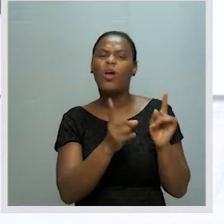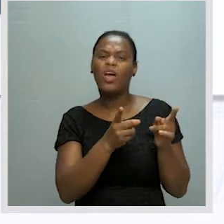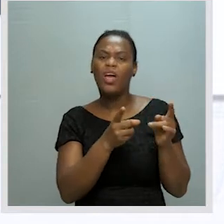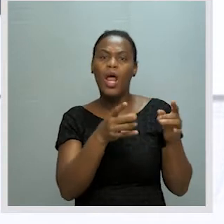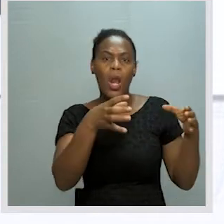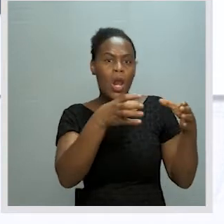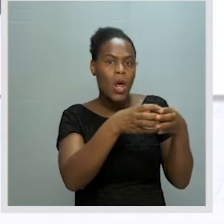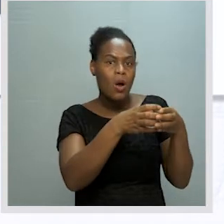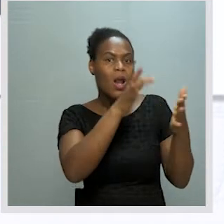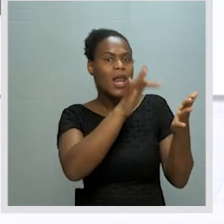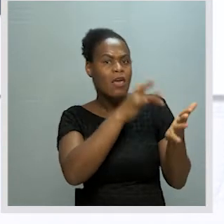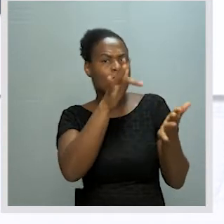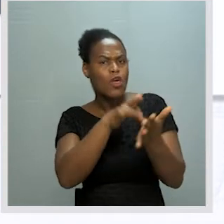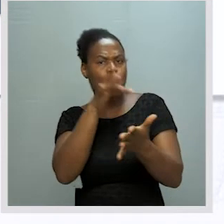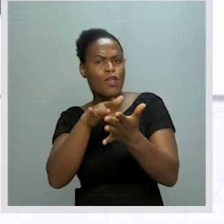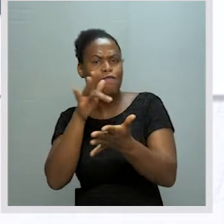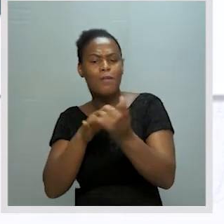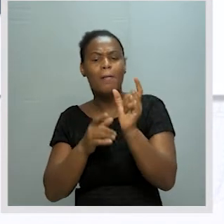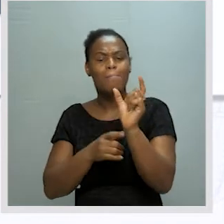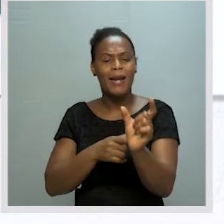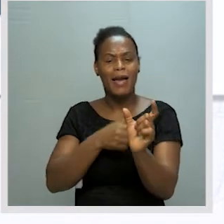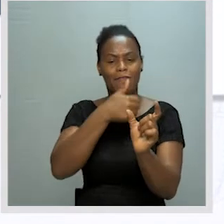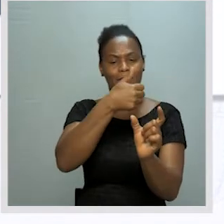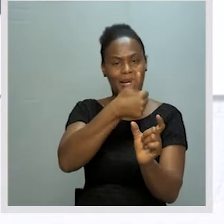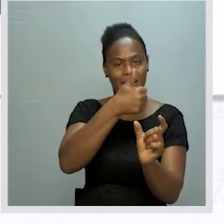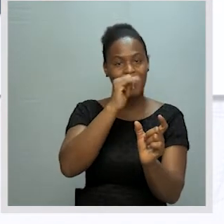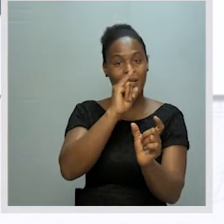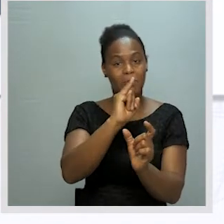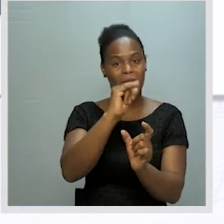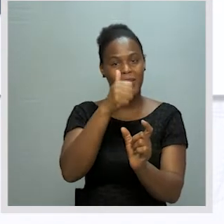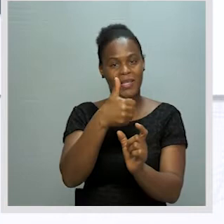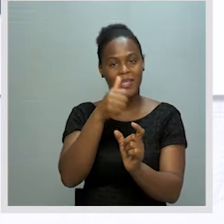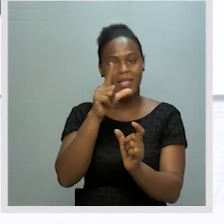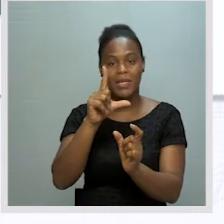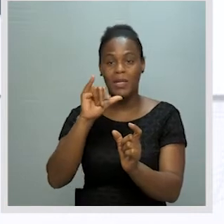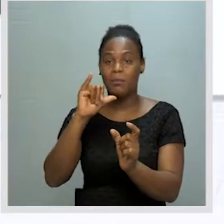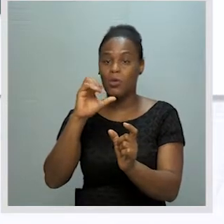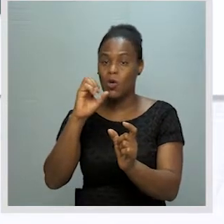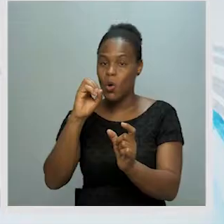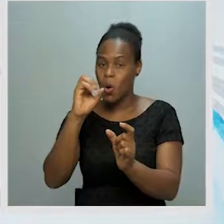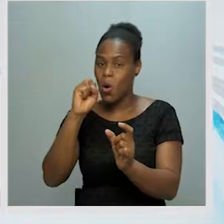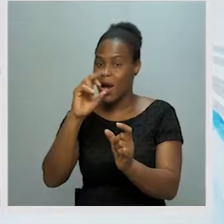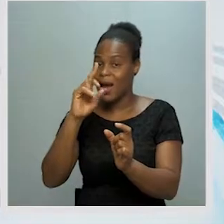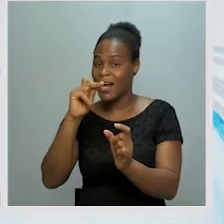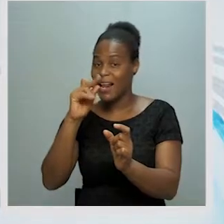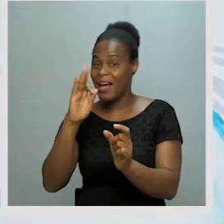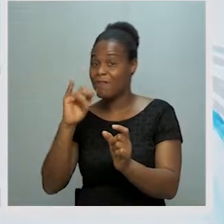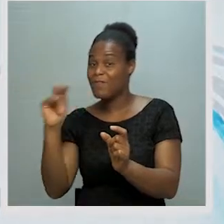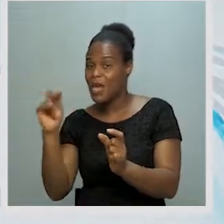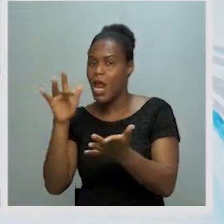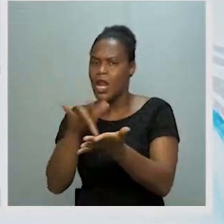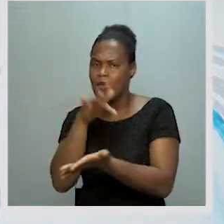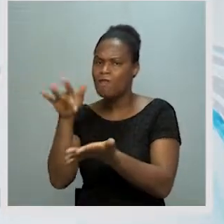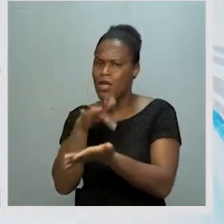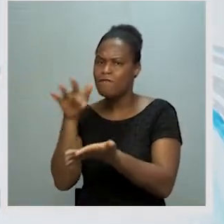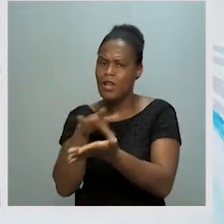conjunto de livros, é a bibliografia, várias obras onde nós poderemos consultar. Muita atenção, porque hoje em dia,